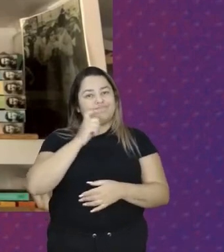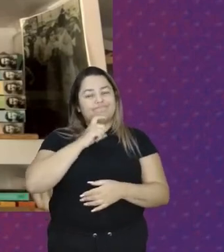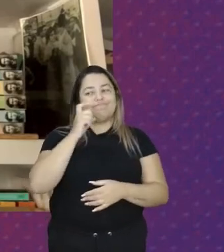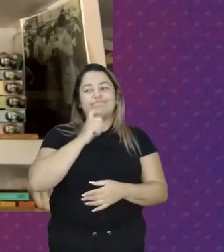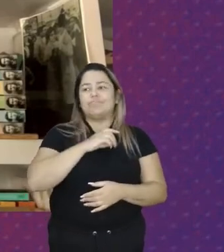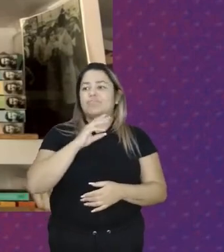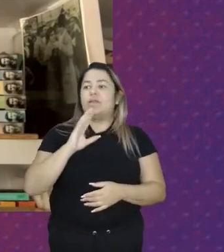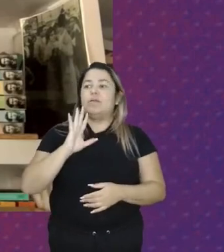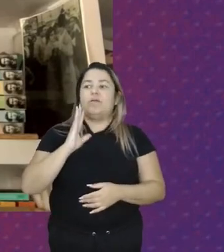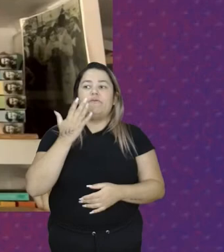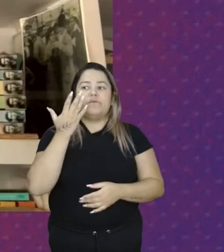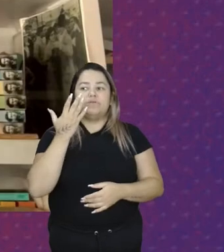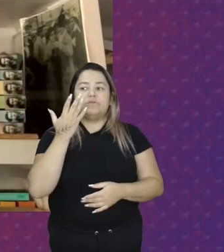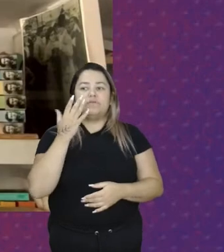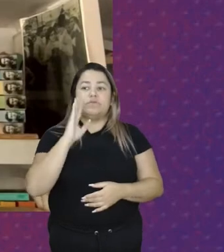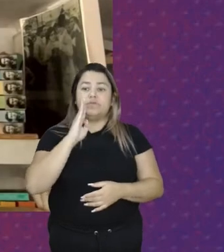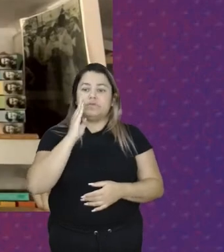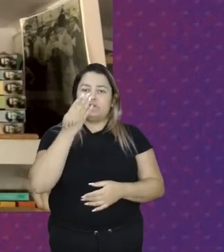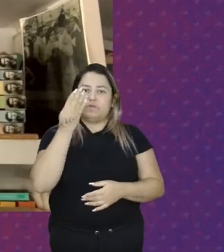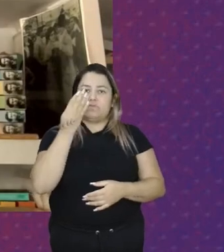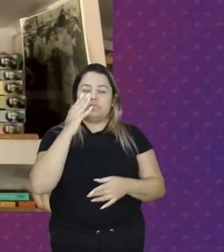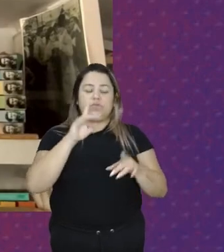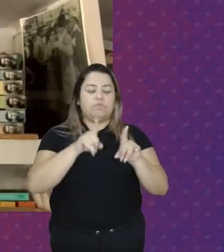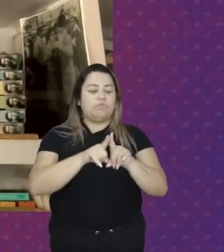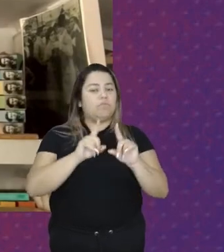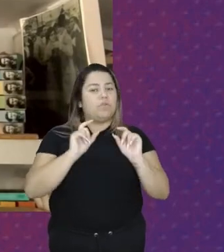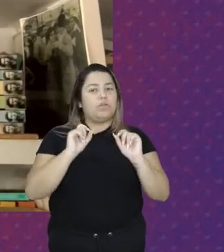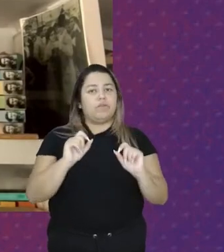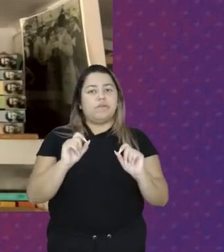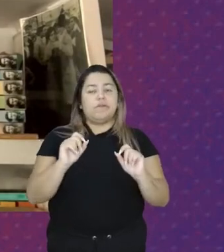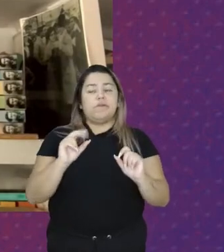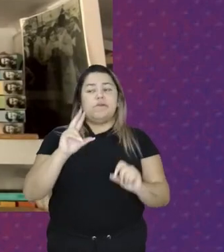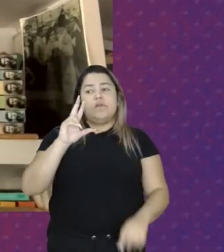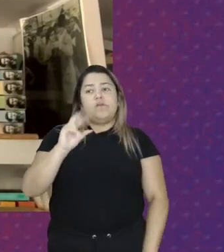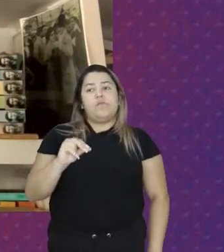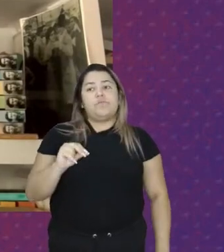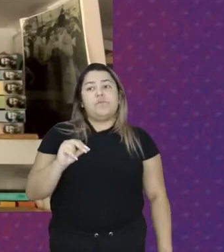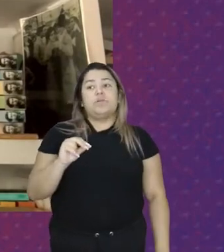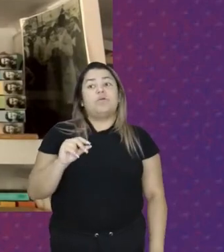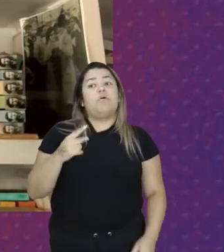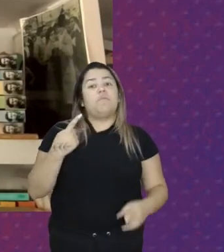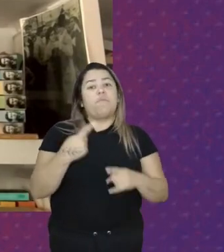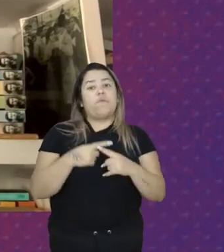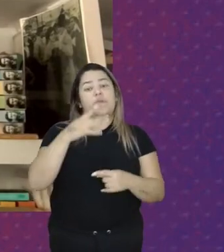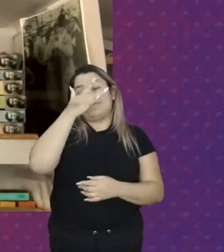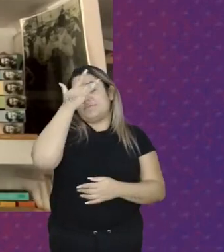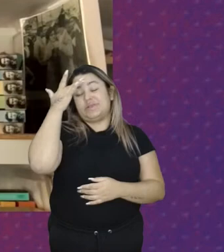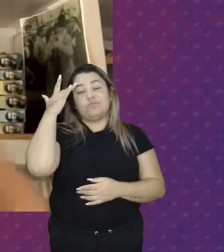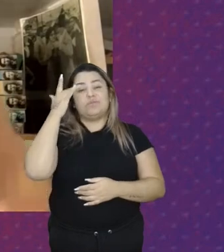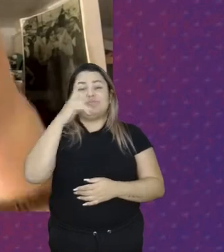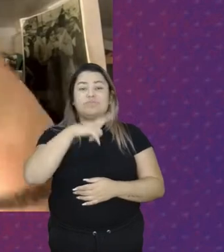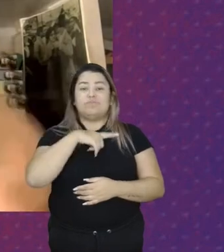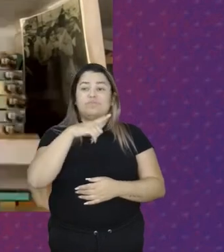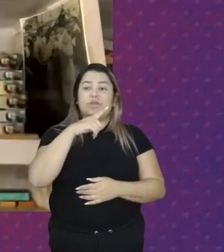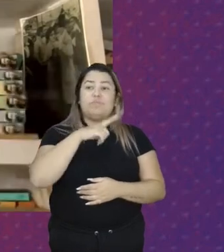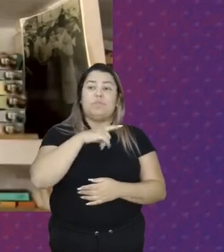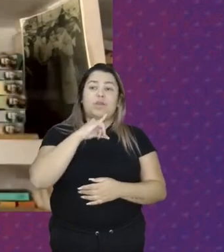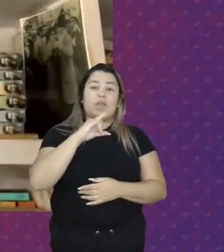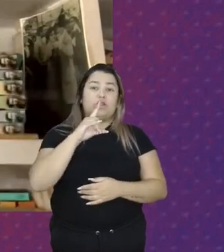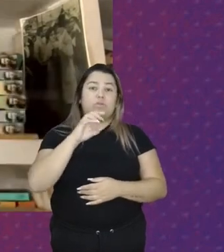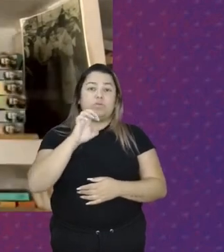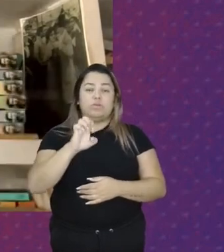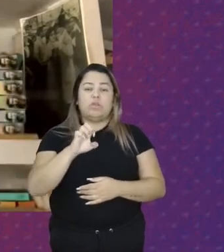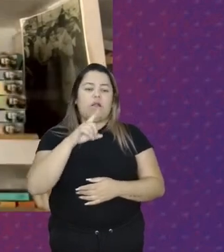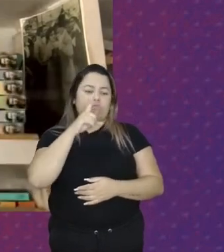com a falsificação. Isso é um modus operandi, que não é só porque as pessoas têm uma índole